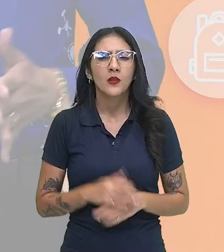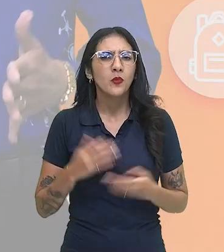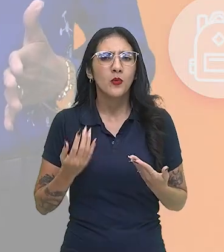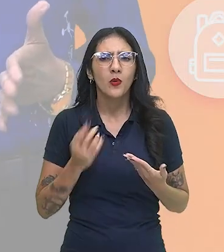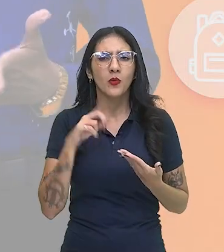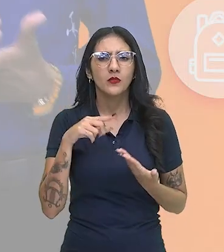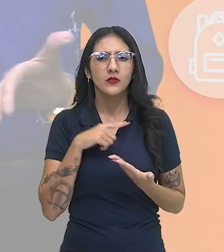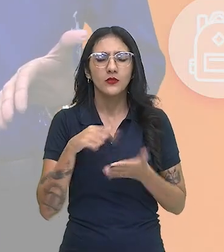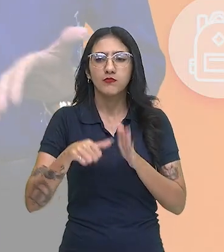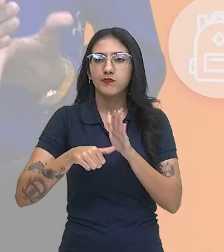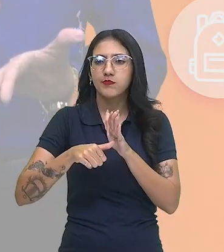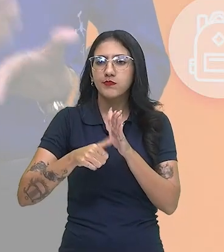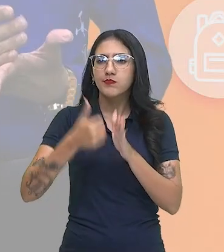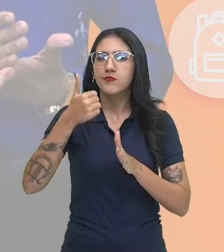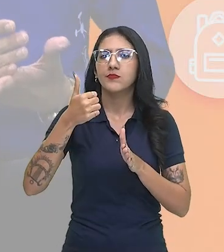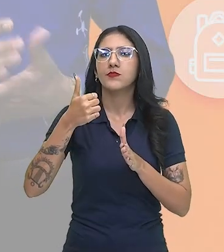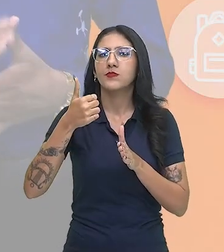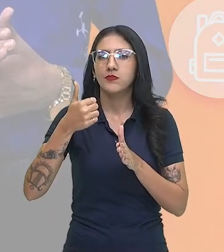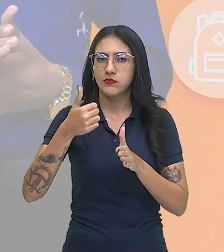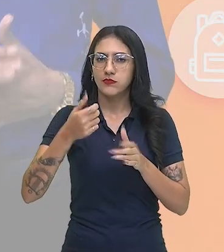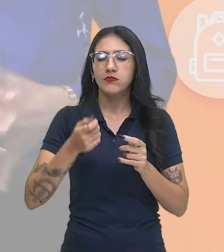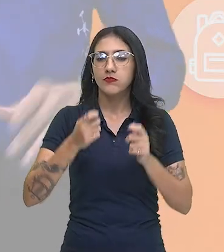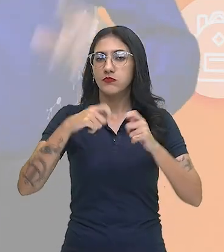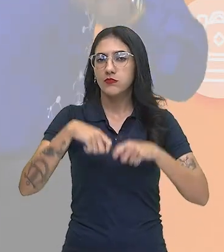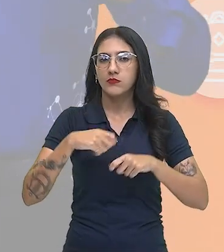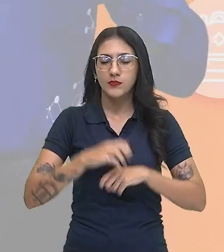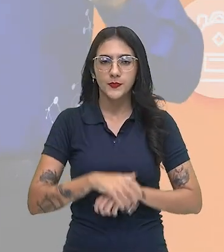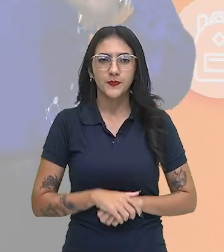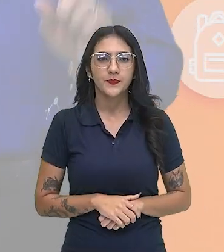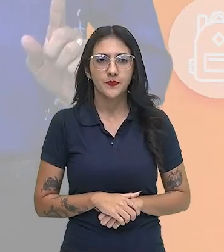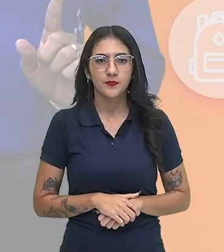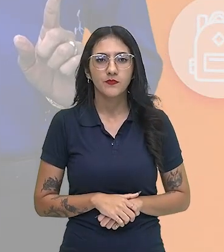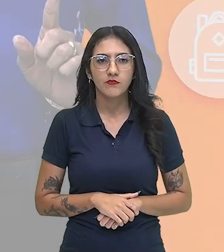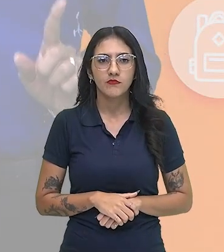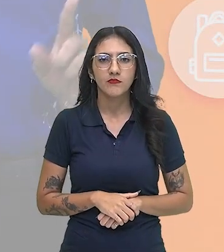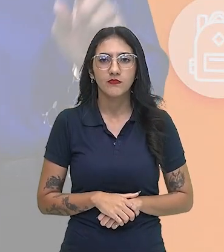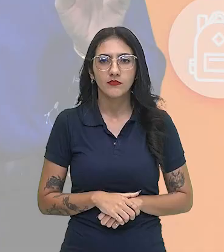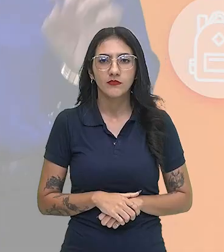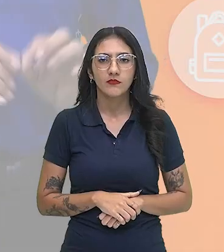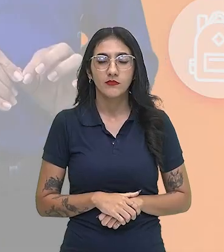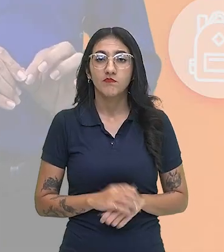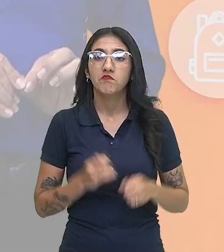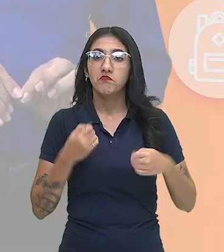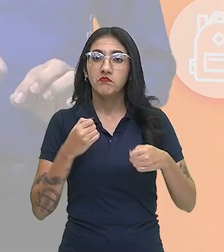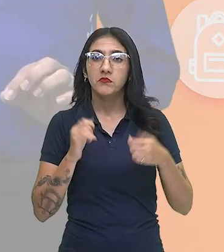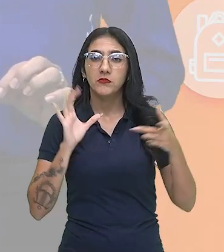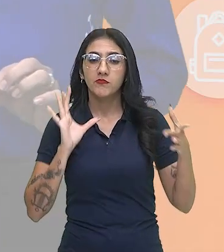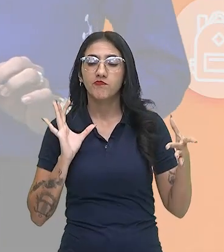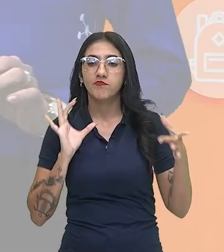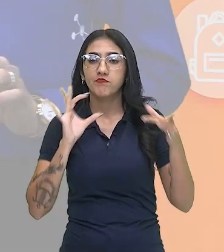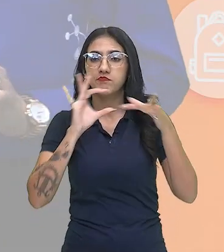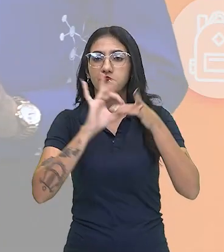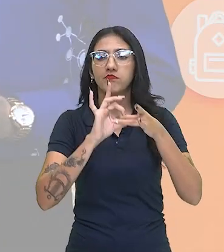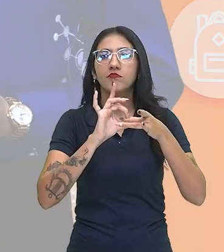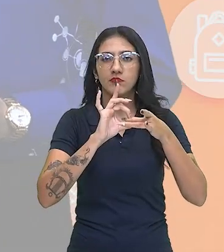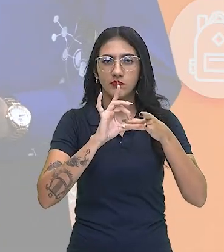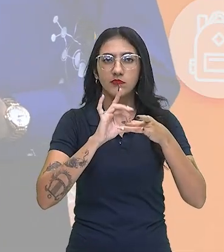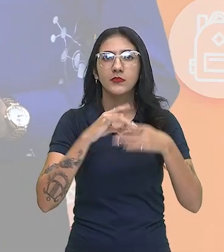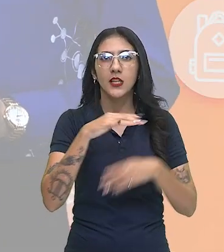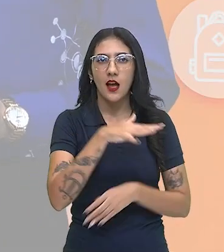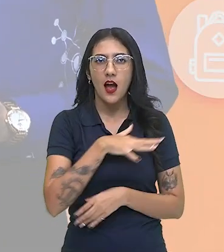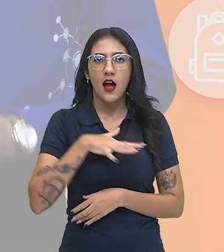dado para que isso acontecesse era integrar a região ao restante